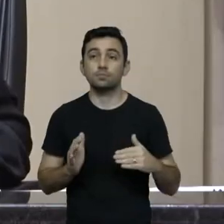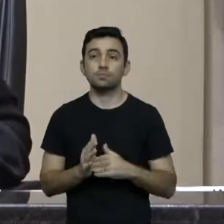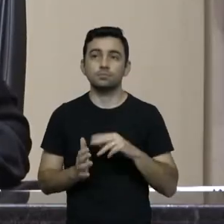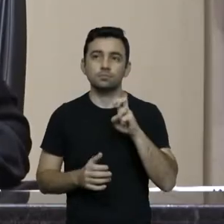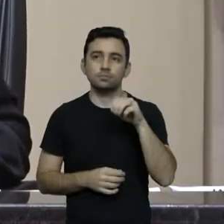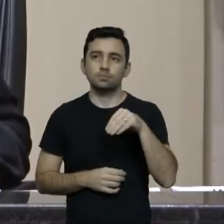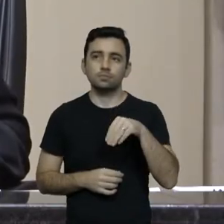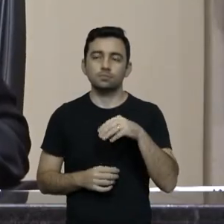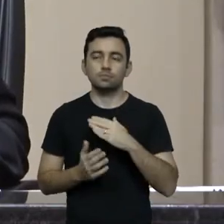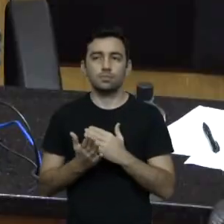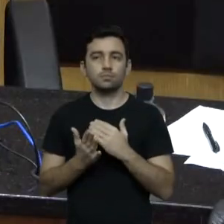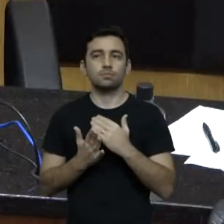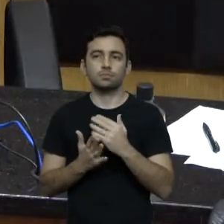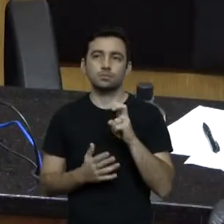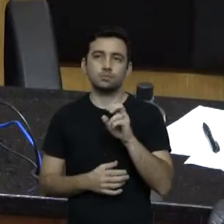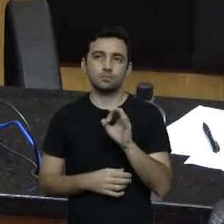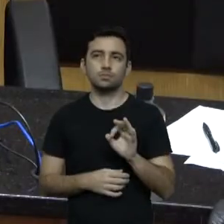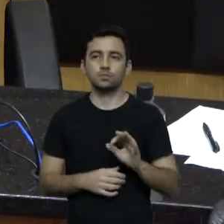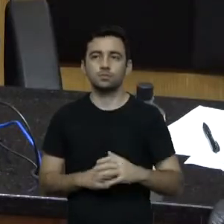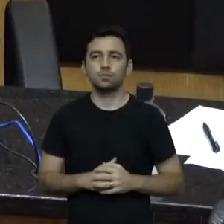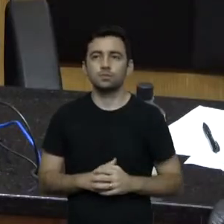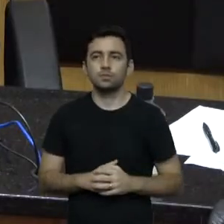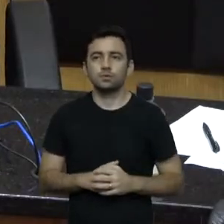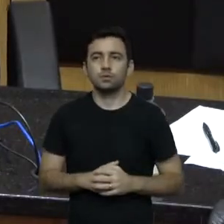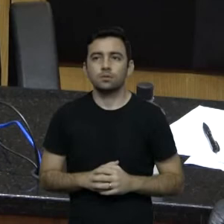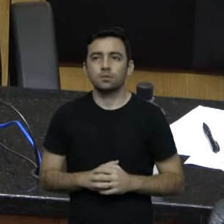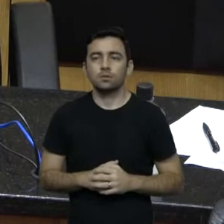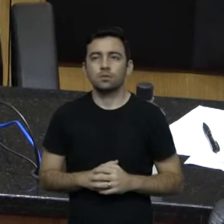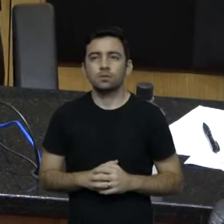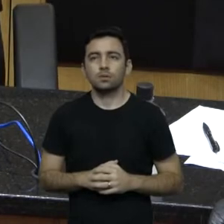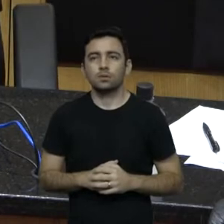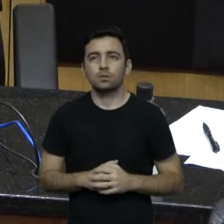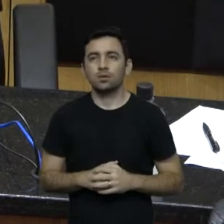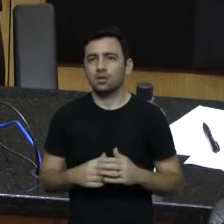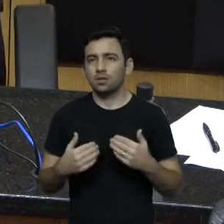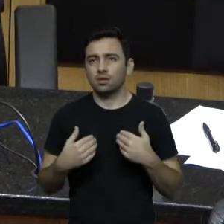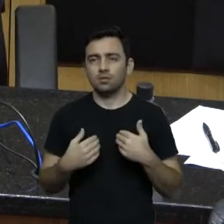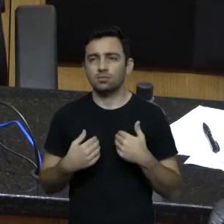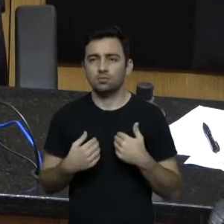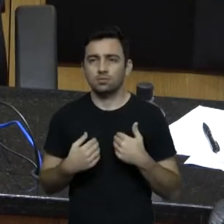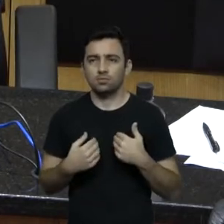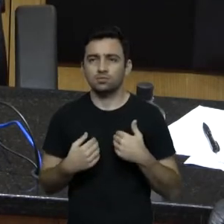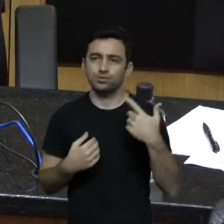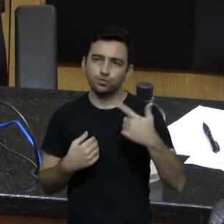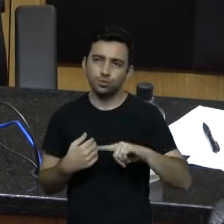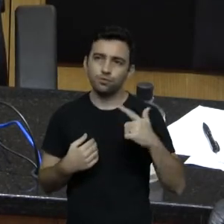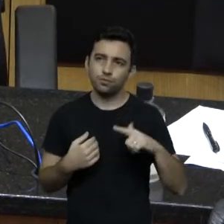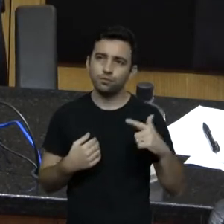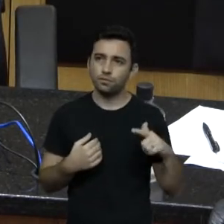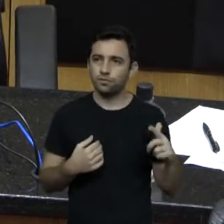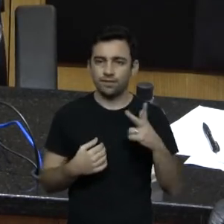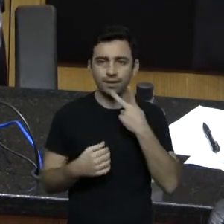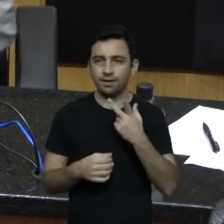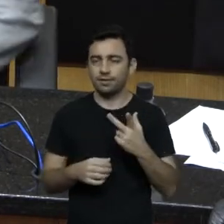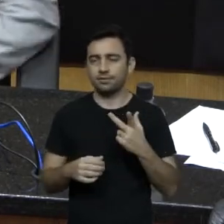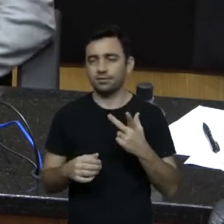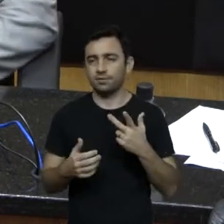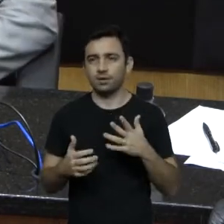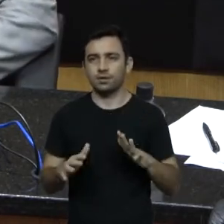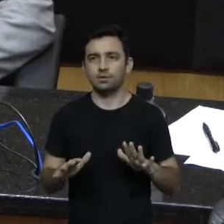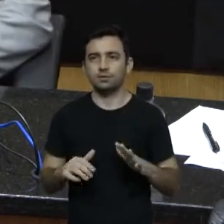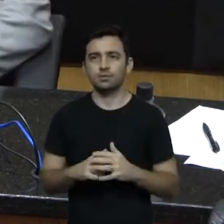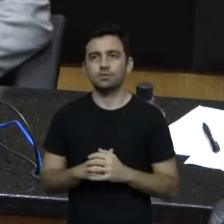usar mais cinco minutos senhores deputados não vou aqui ser repetitivo naquilo que já foi colocado